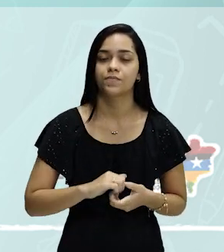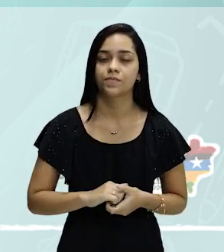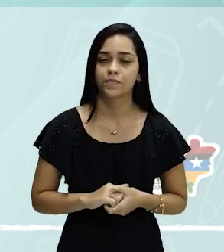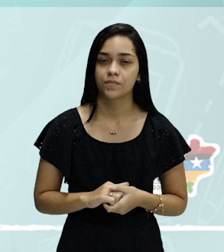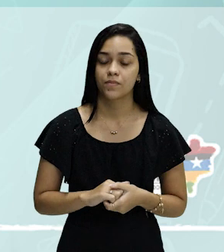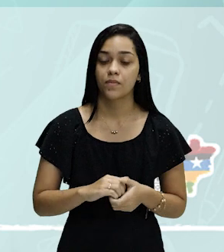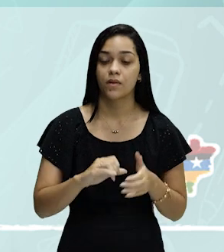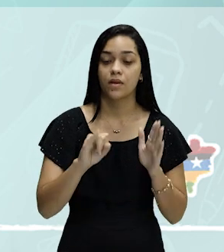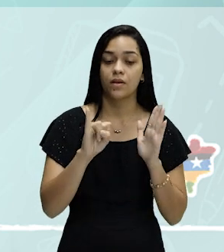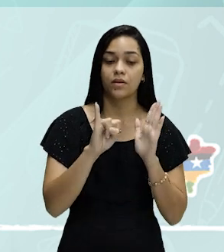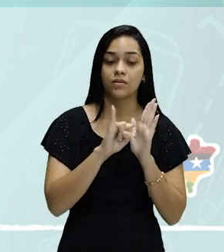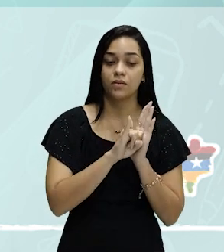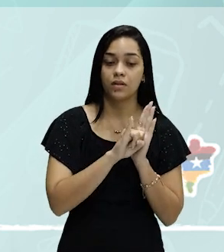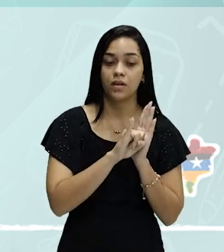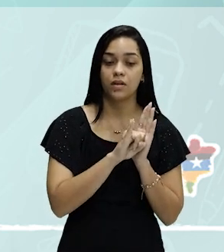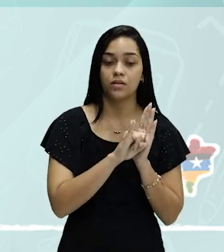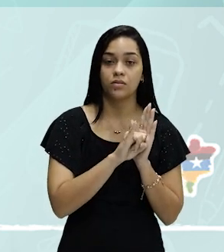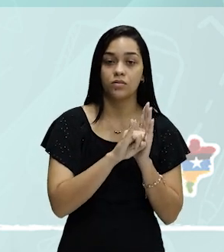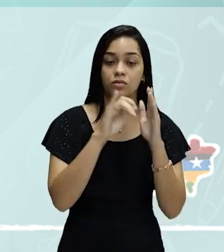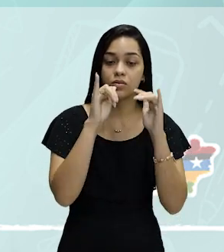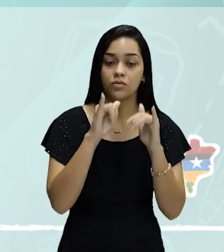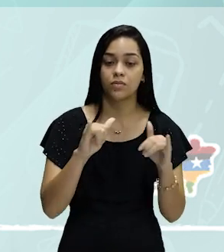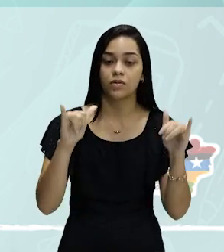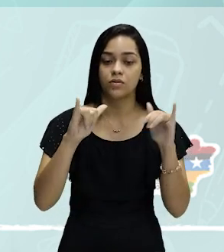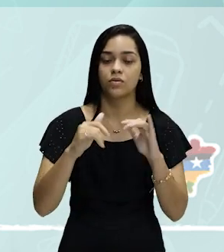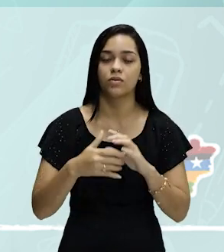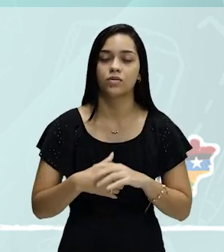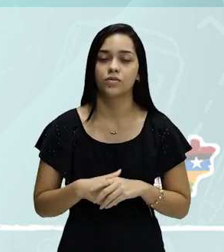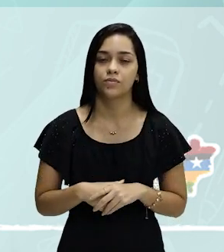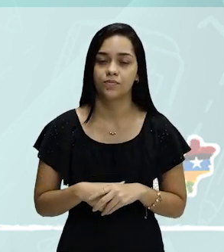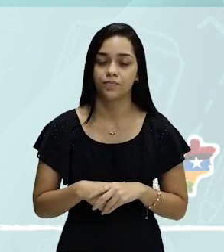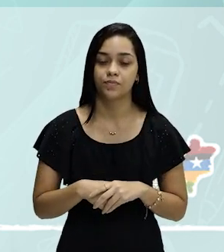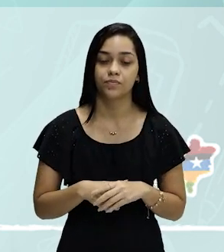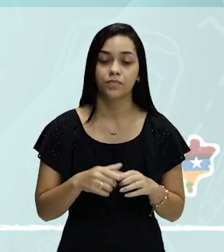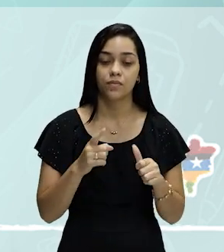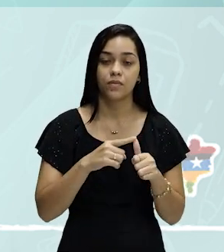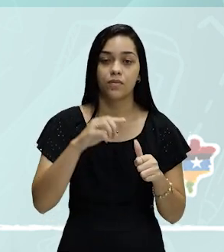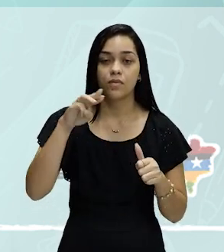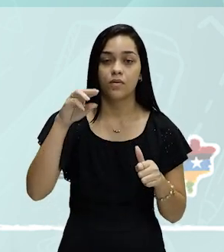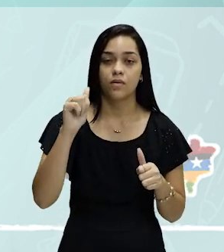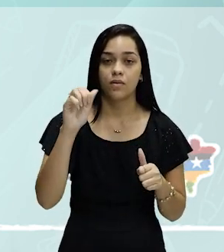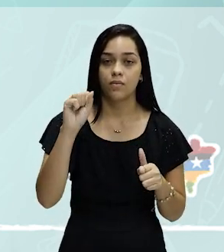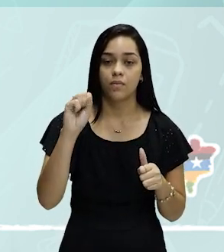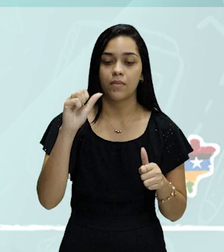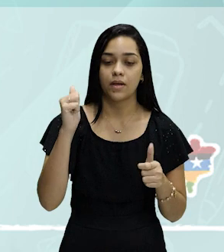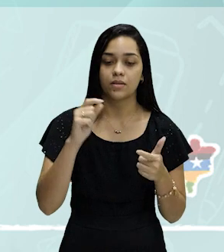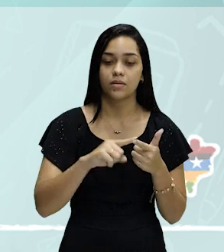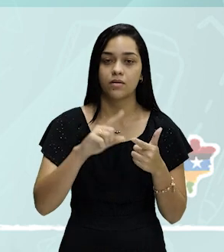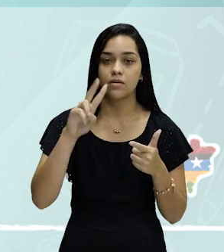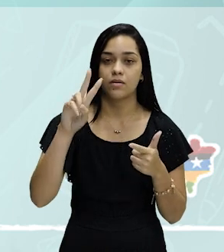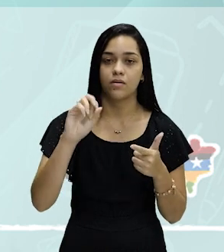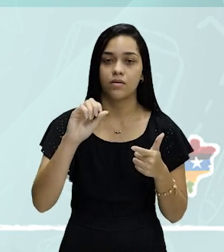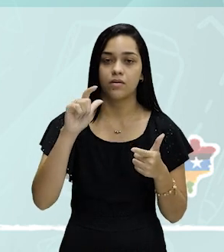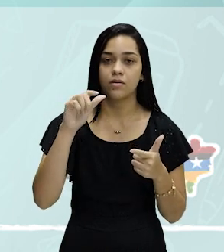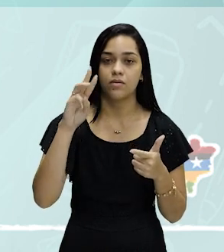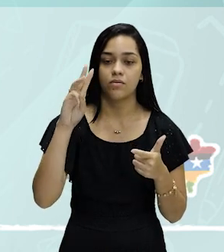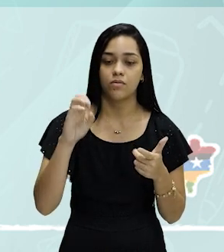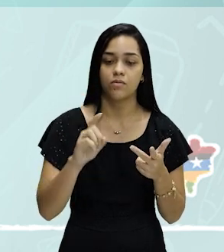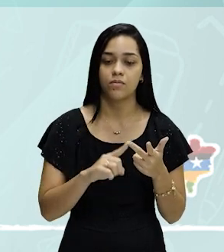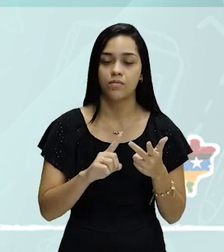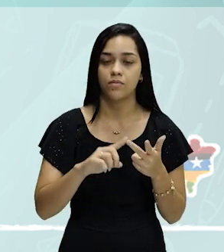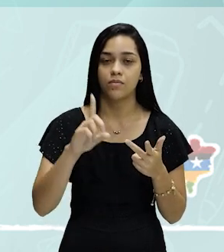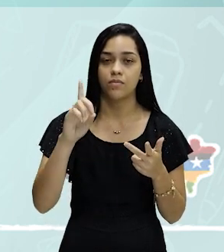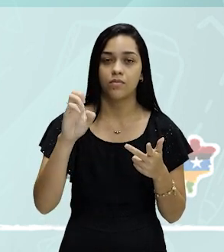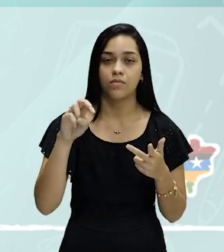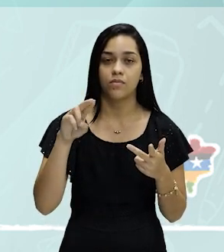cor, estão identificados com as seguintes informações: massa, volume, densidade